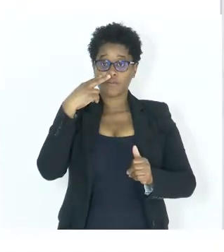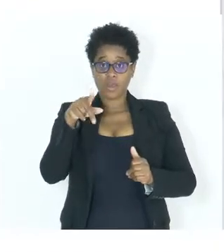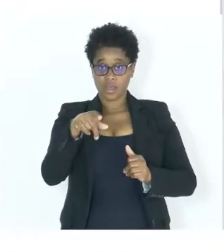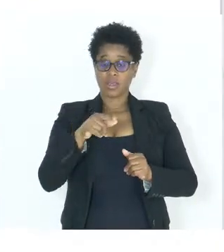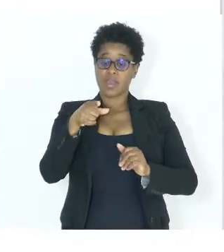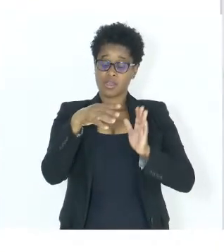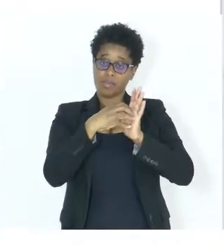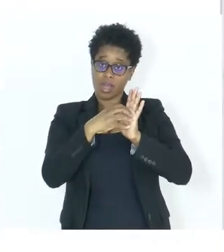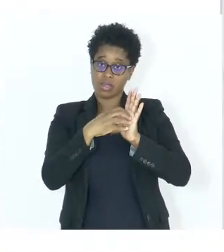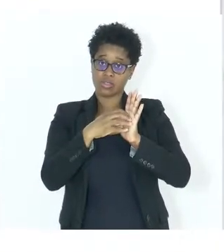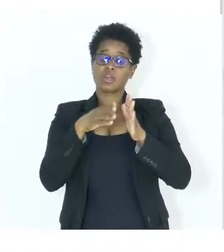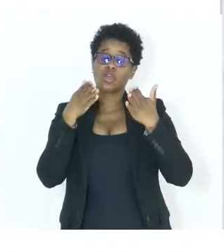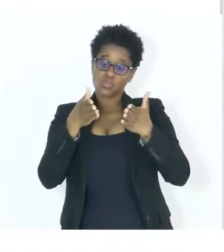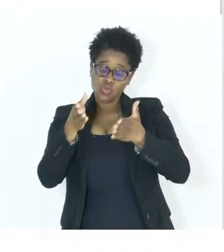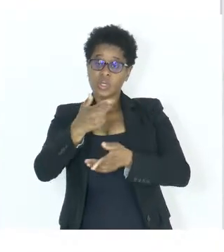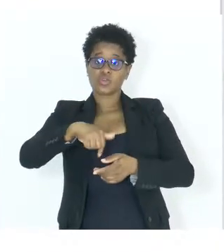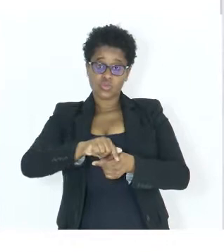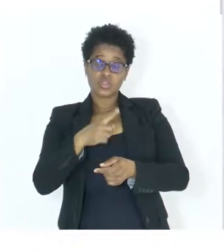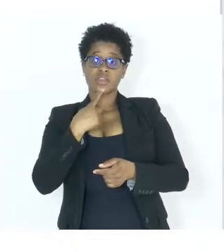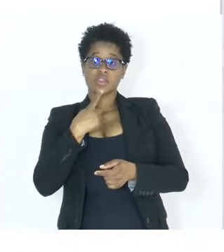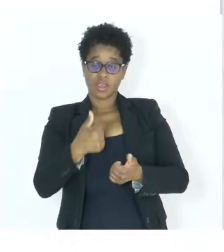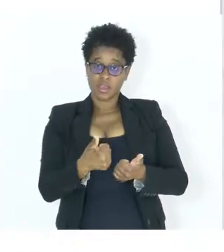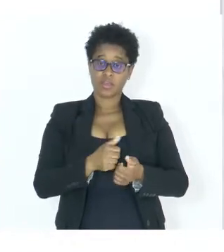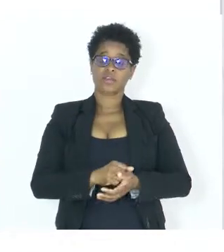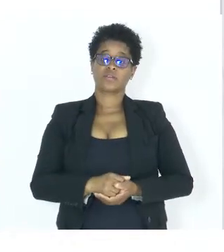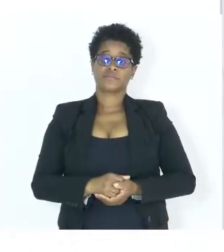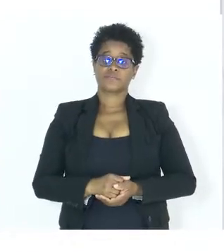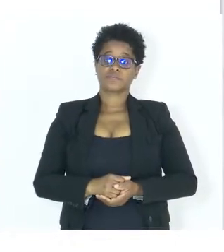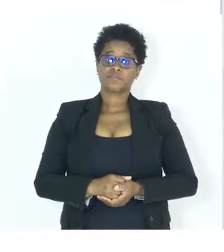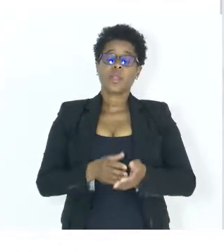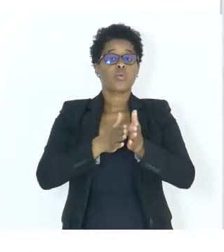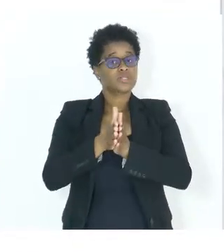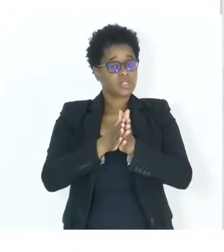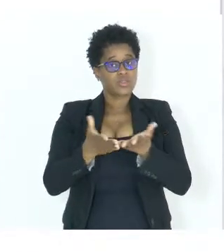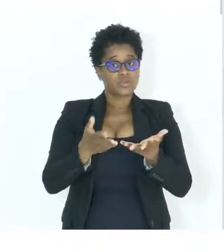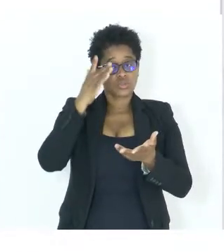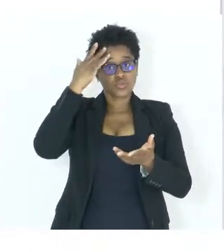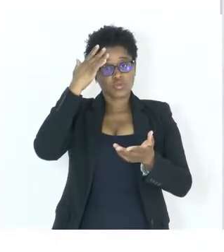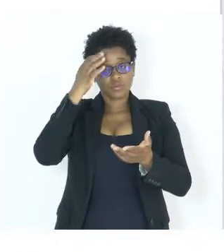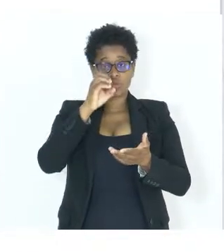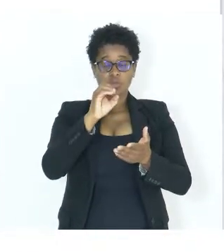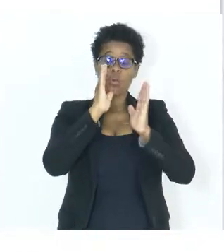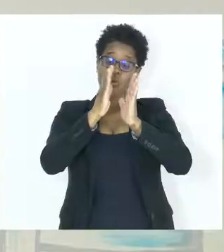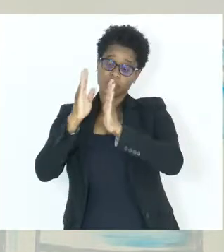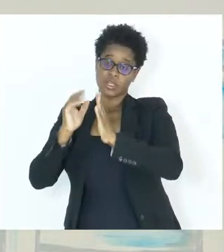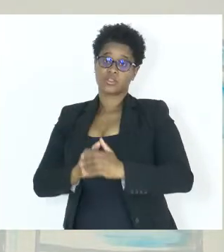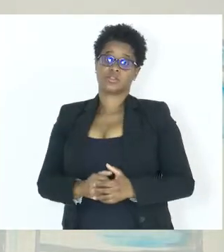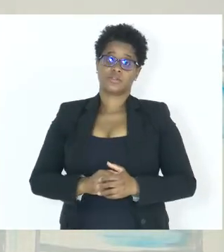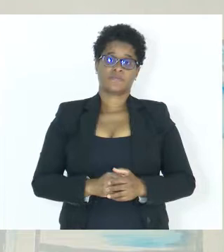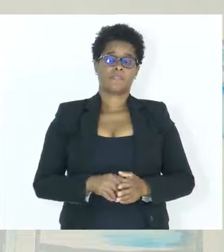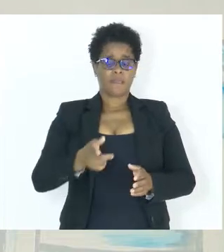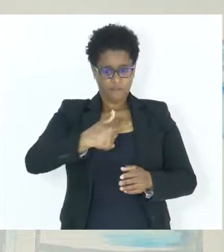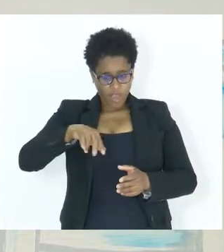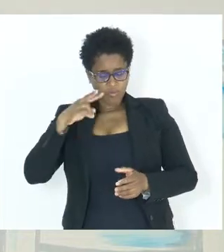esta imagem que nos ajuda ainda a entender a utilização dos números ordinais.